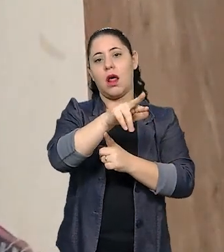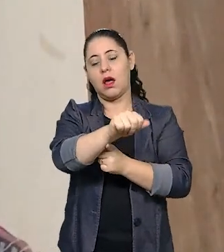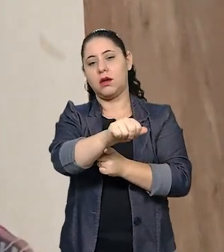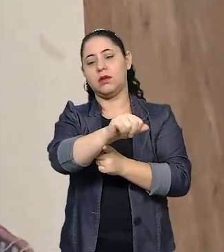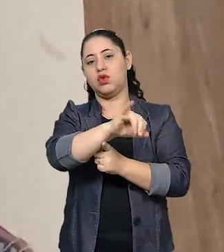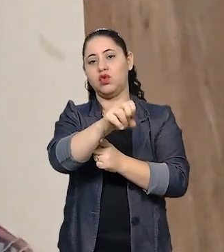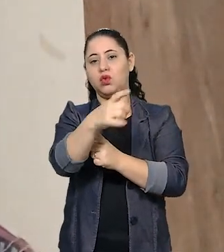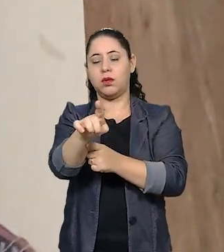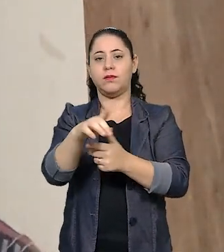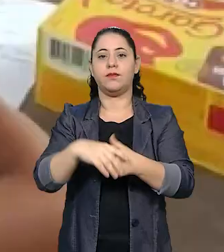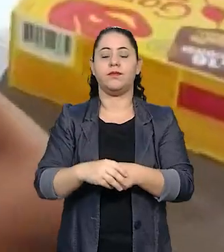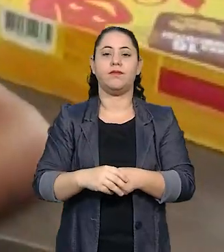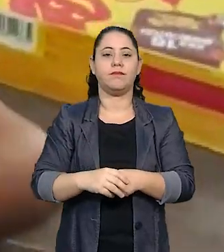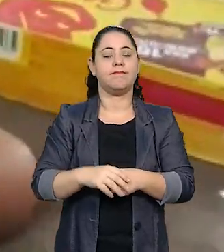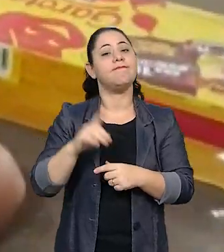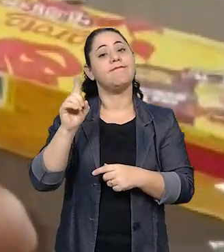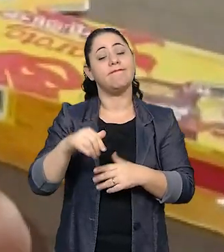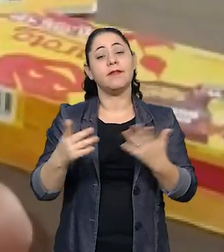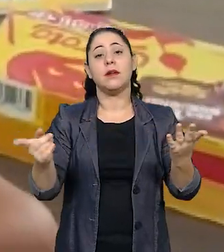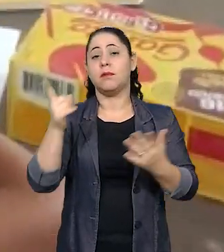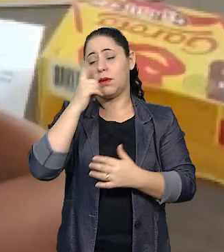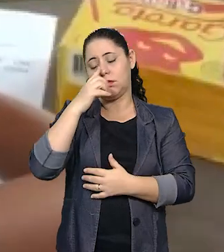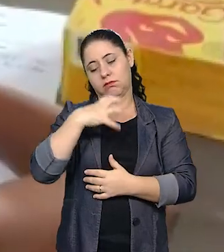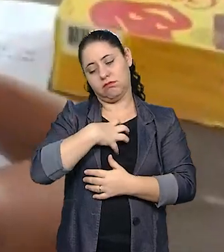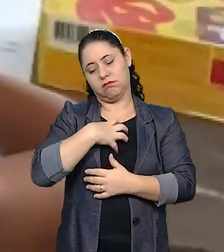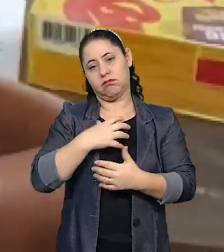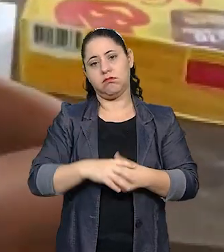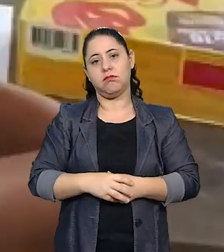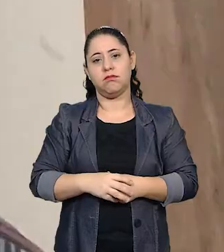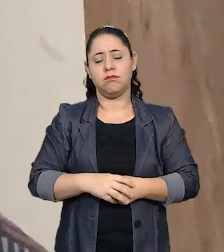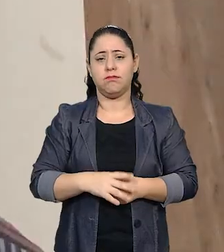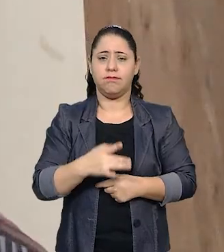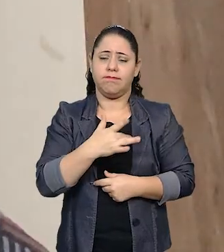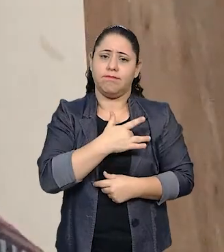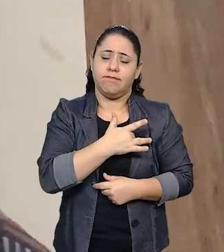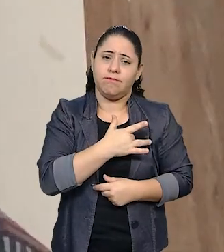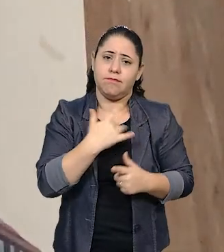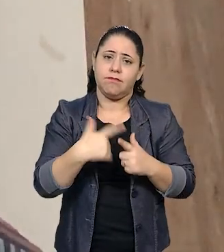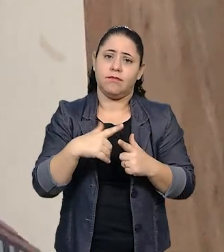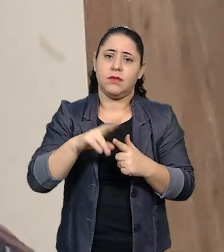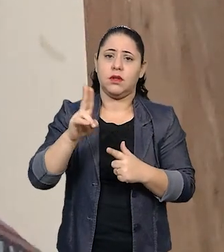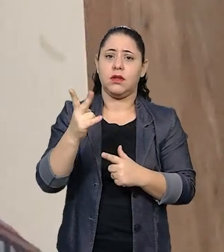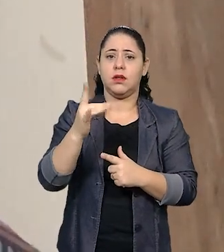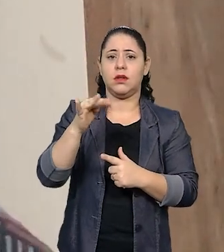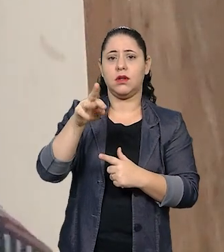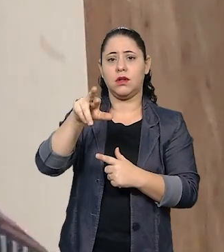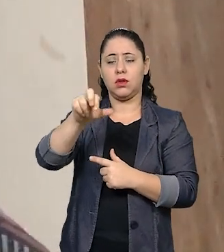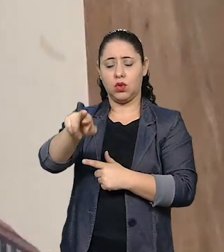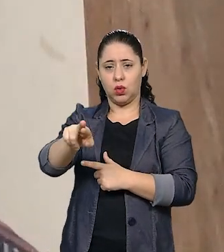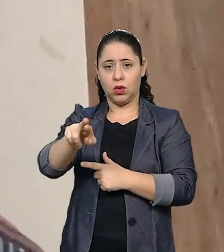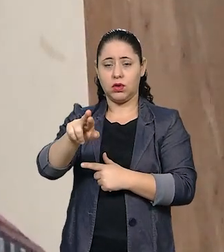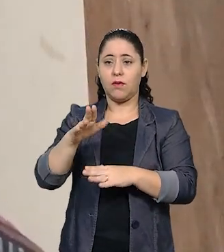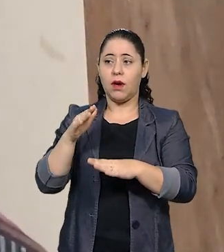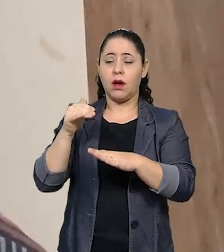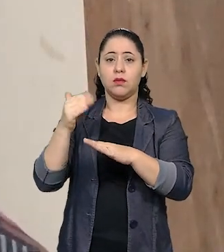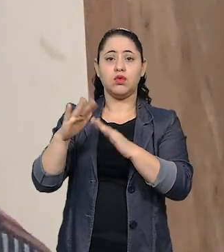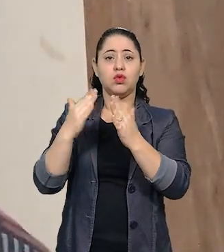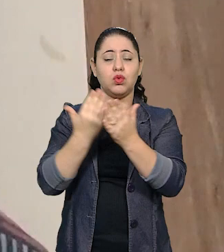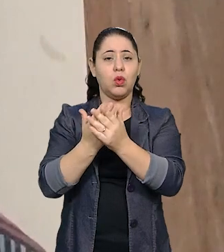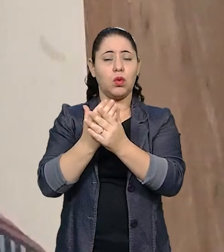manhã e meu esposo trabalhando à noite. Então a gente conciliava os horários para ficar com os meninos, né, com a Lara e com o João Miguel. E aí